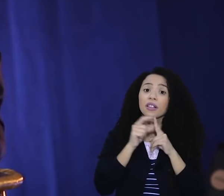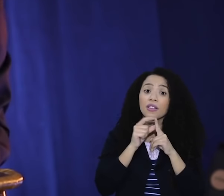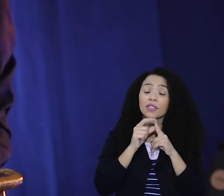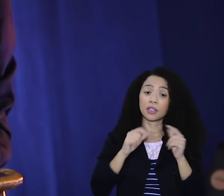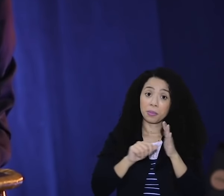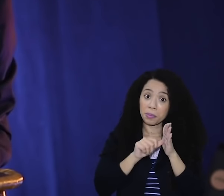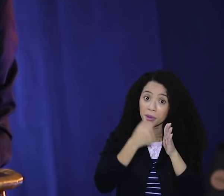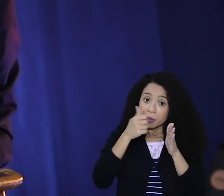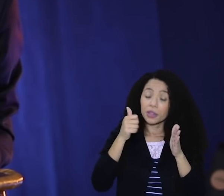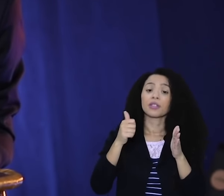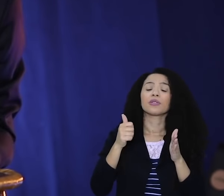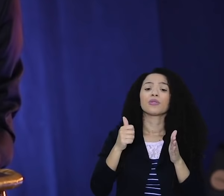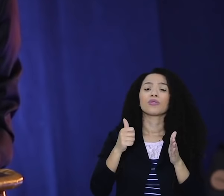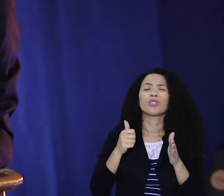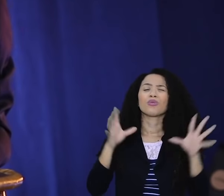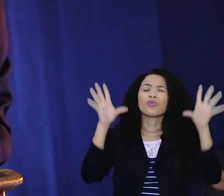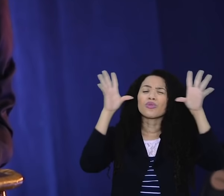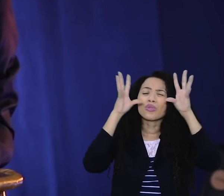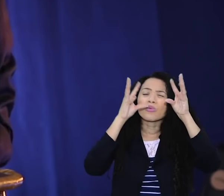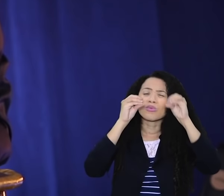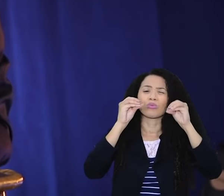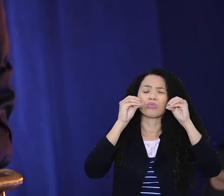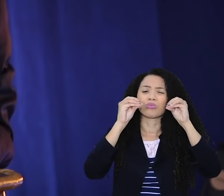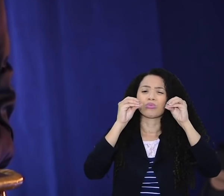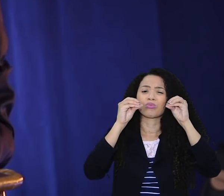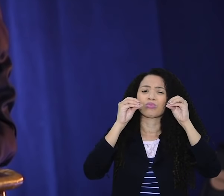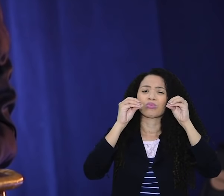primeira observação que eu peguei aqui é: estava escuro.